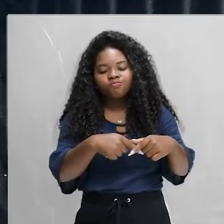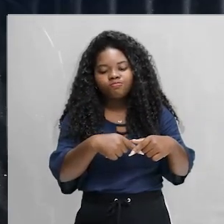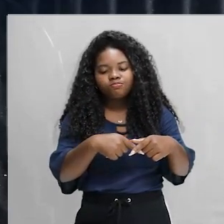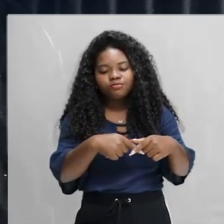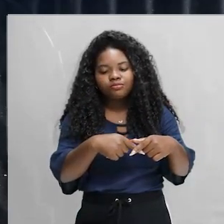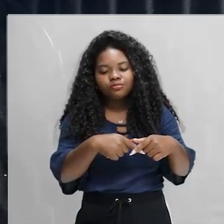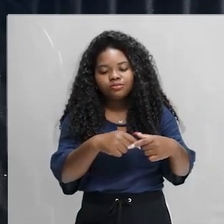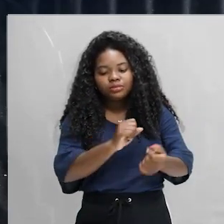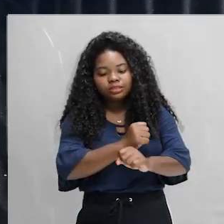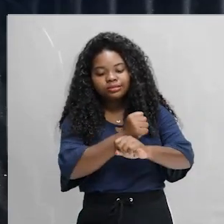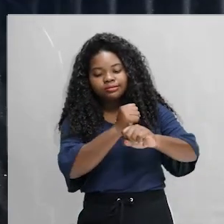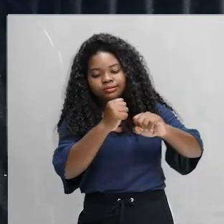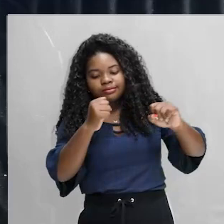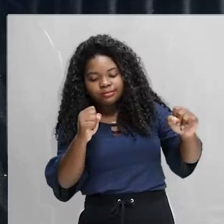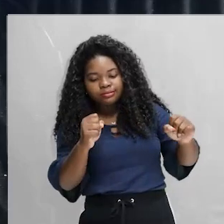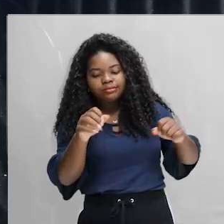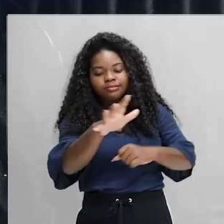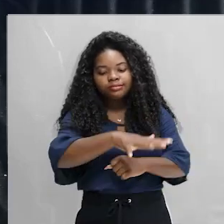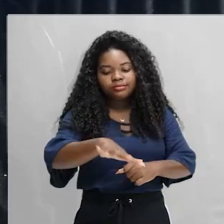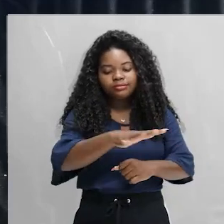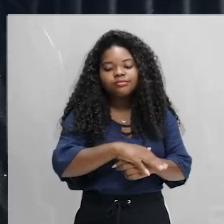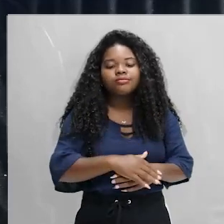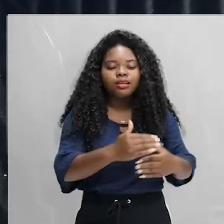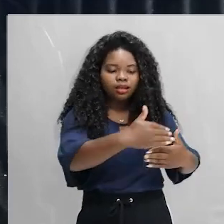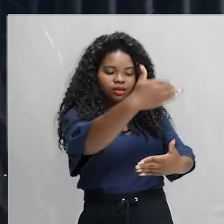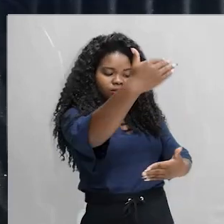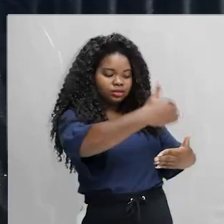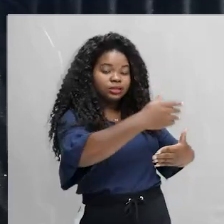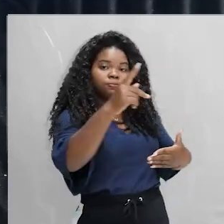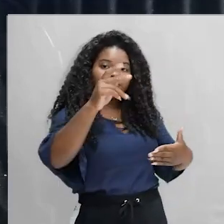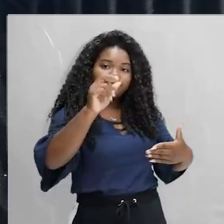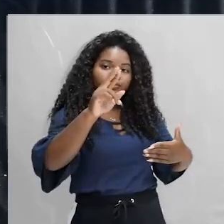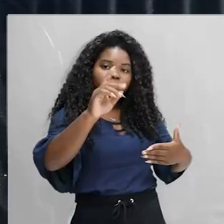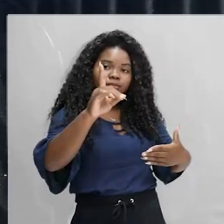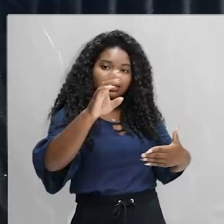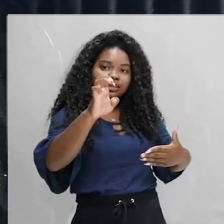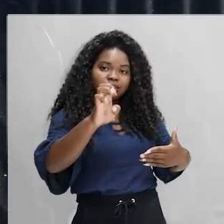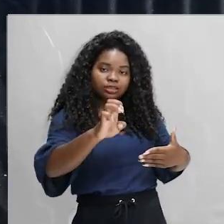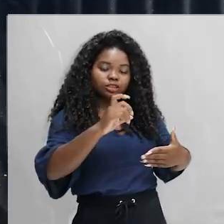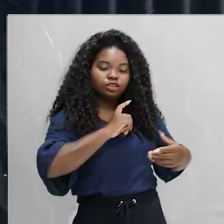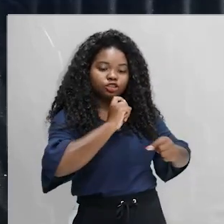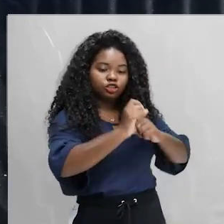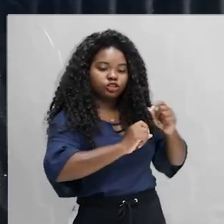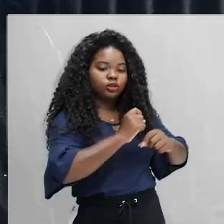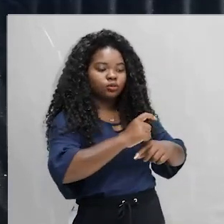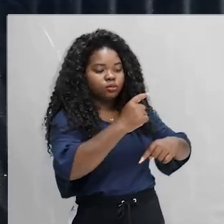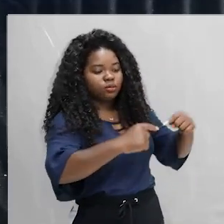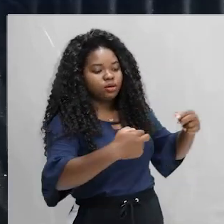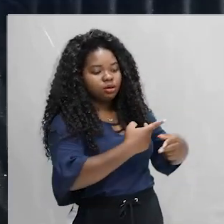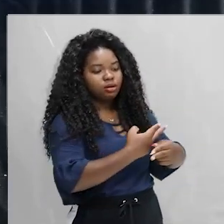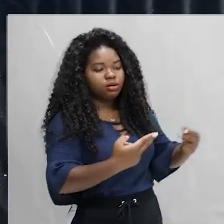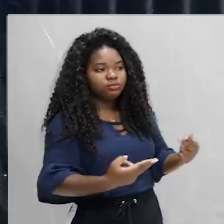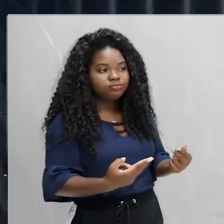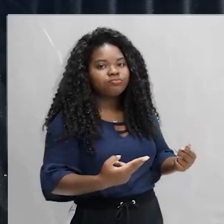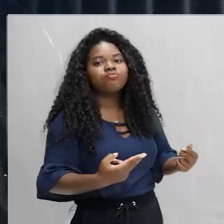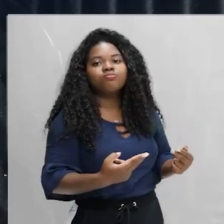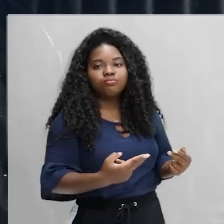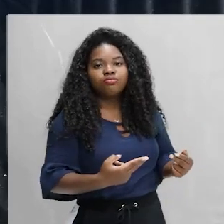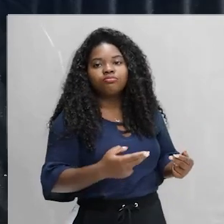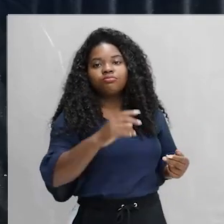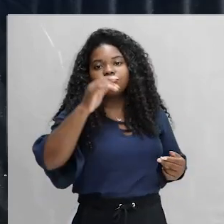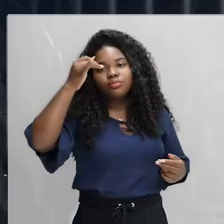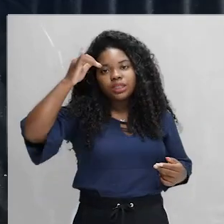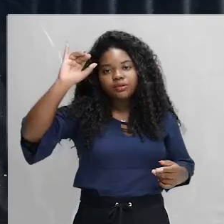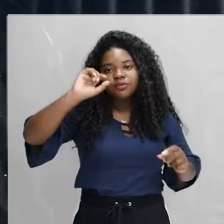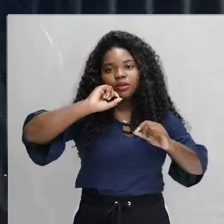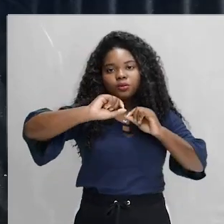espaçosa. As paredes são cobertas de um material para